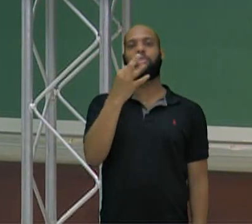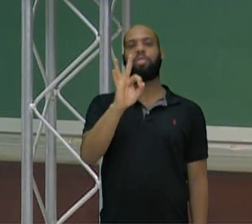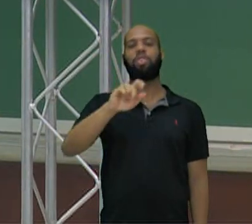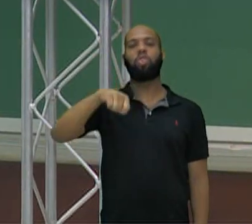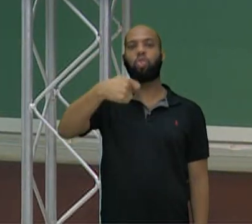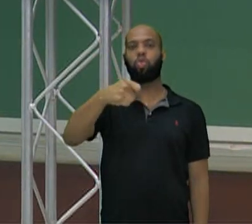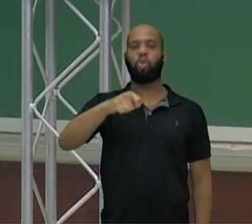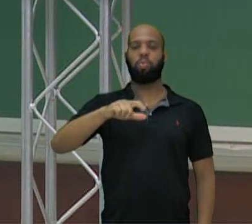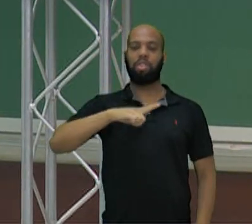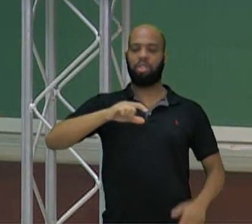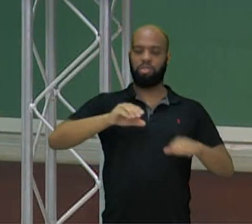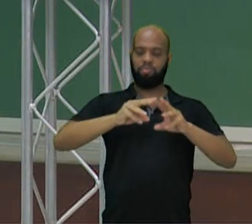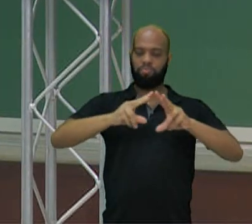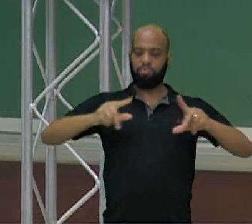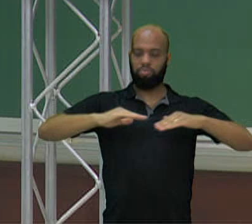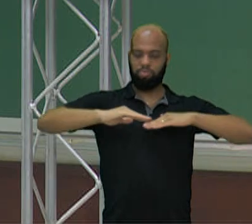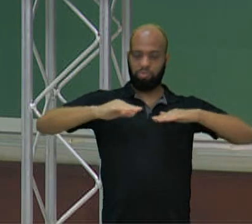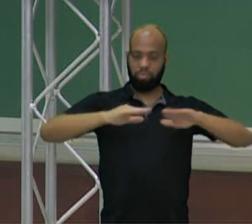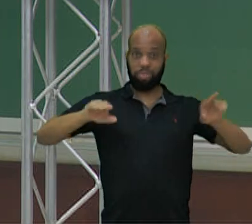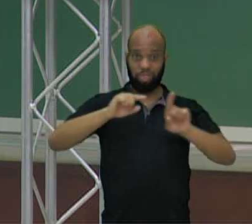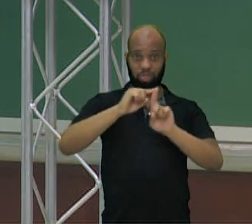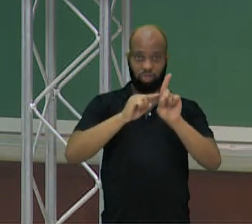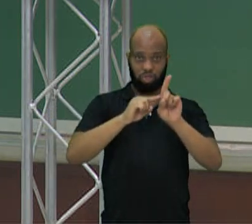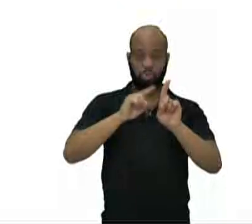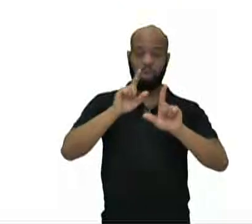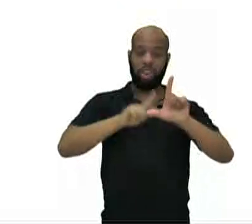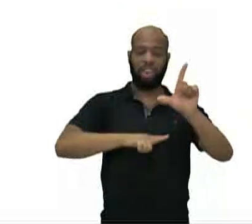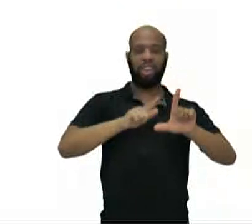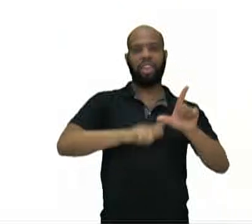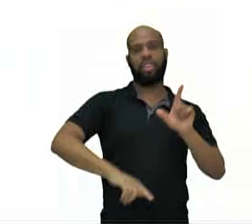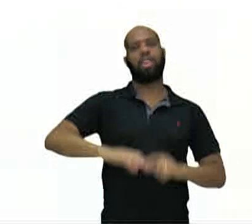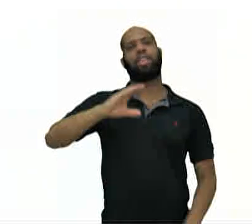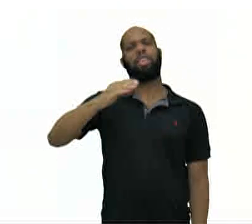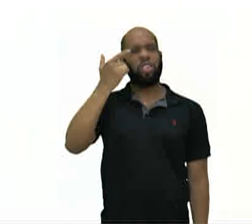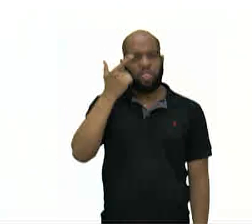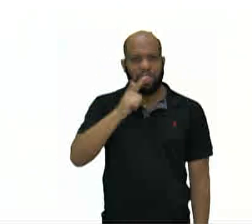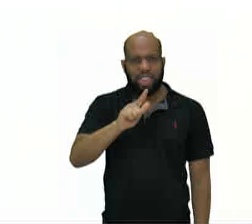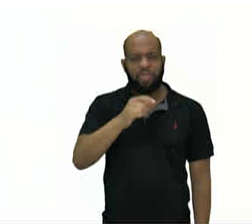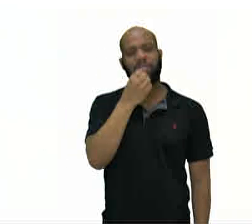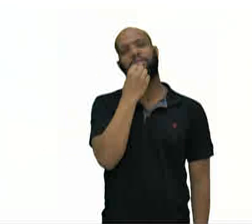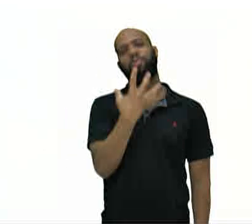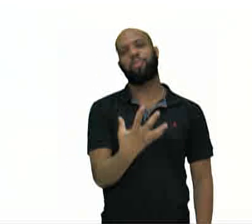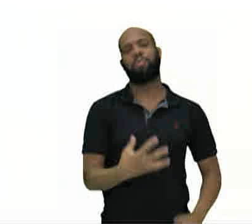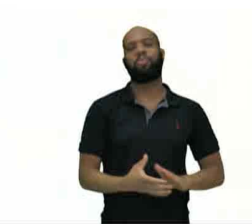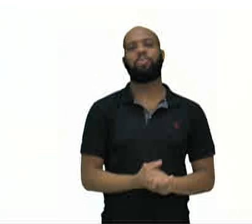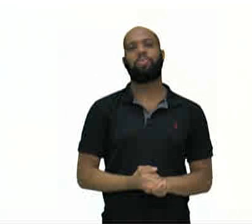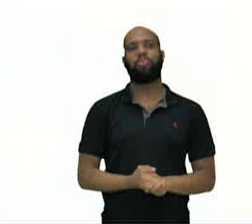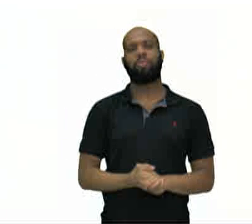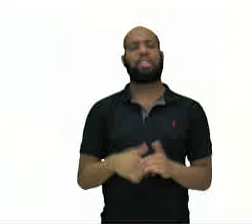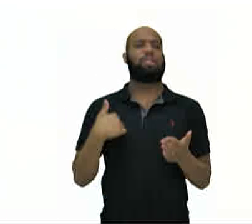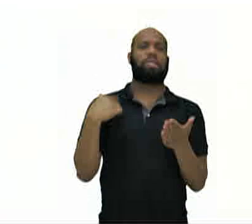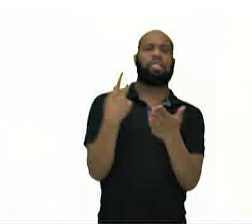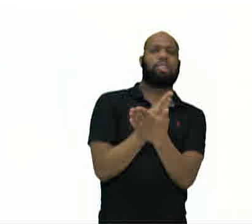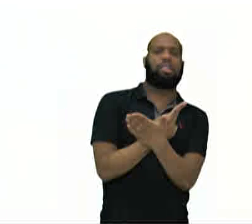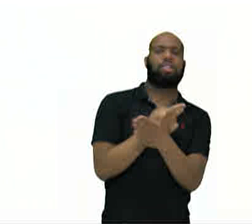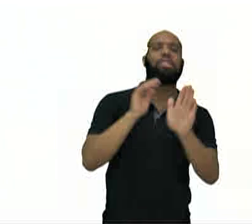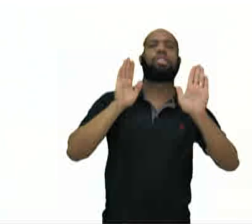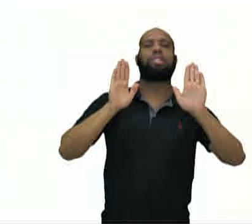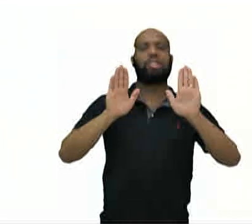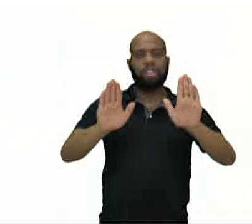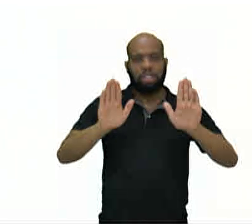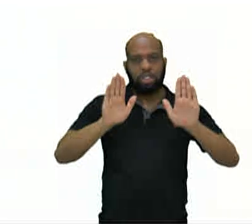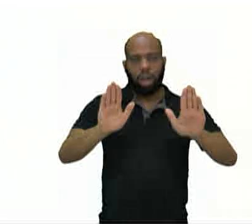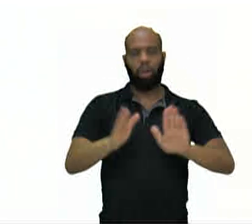sobre relevo? Alternativa C. Professor, acertei! Que maravilha! Eu errei só um. Não, vamos lá, vamos